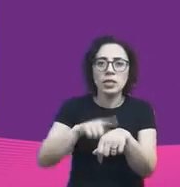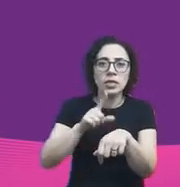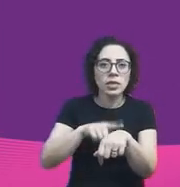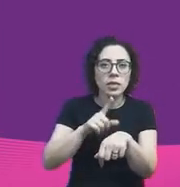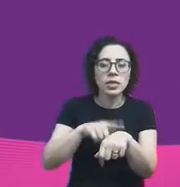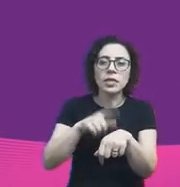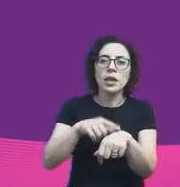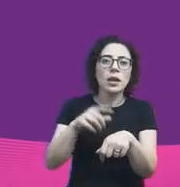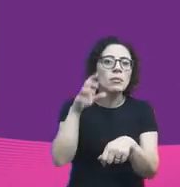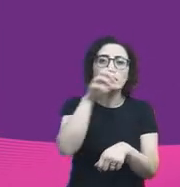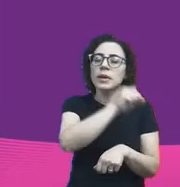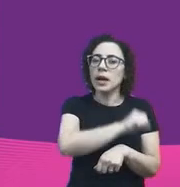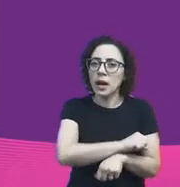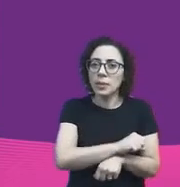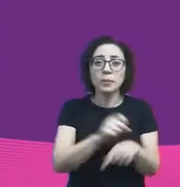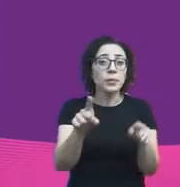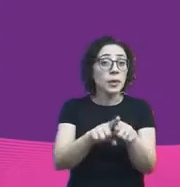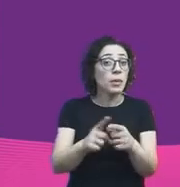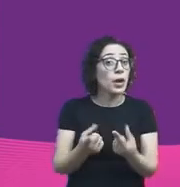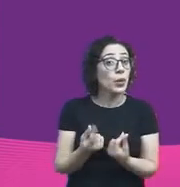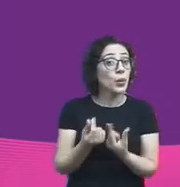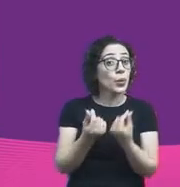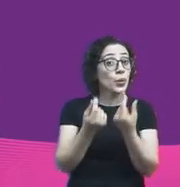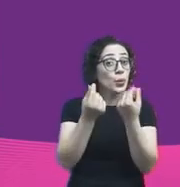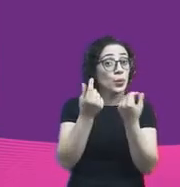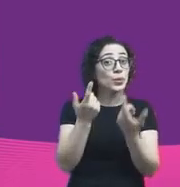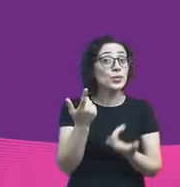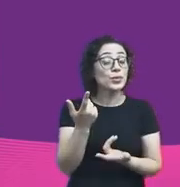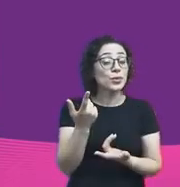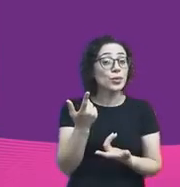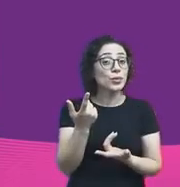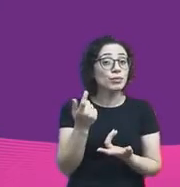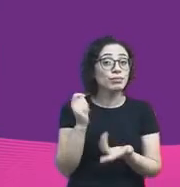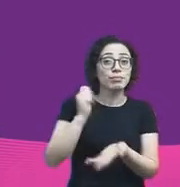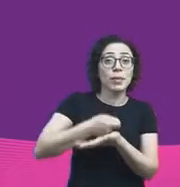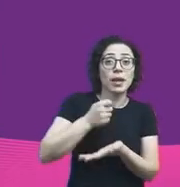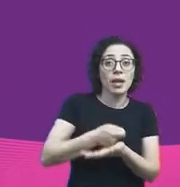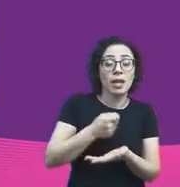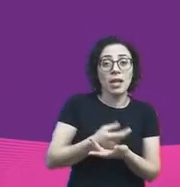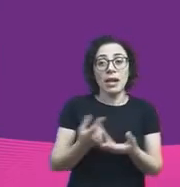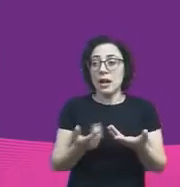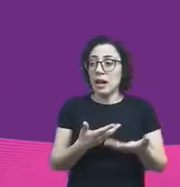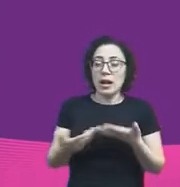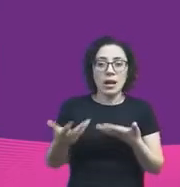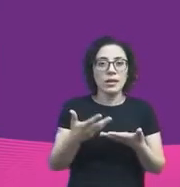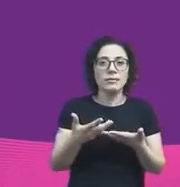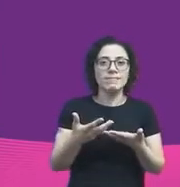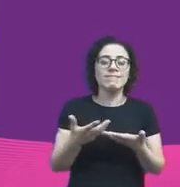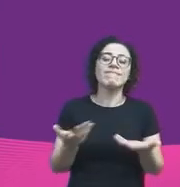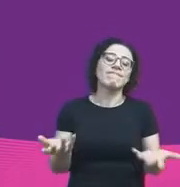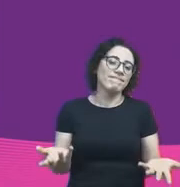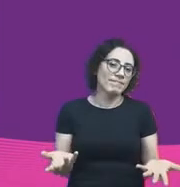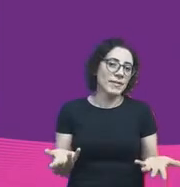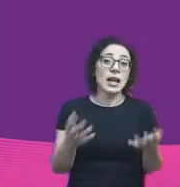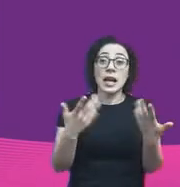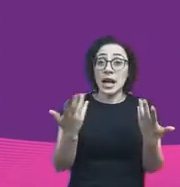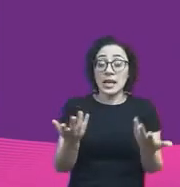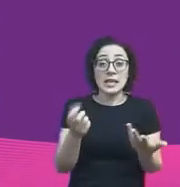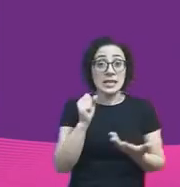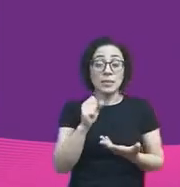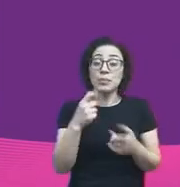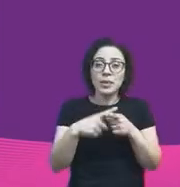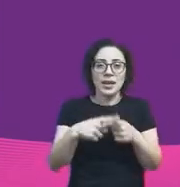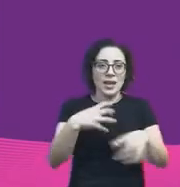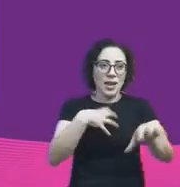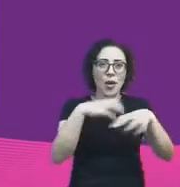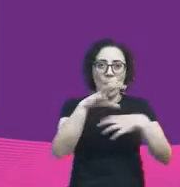pacientes voltam menos às emergências e, na verdade, o médico que tem compaixão e o paciente que adere melhor, ele faz menos exames,